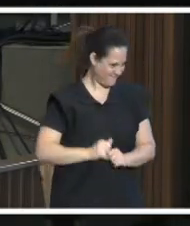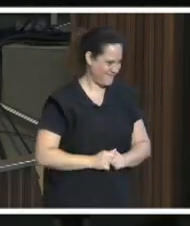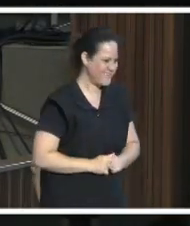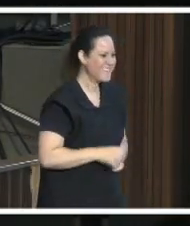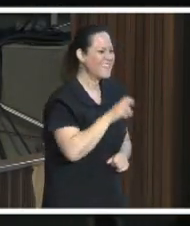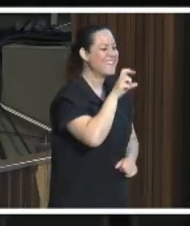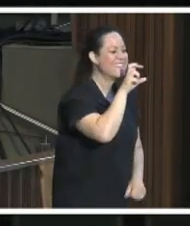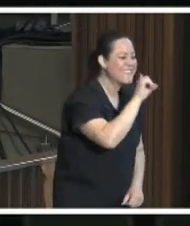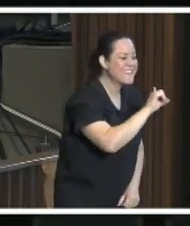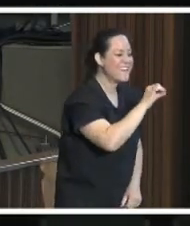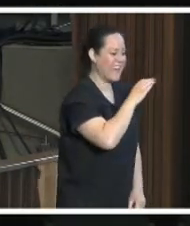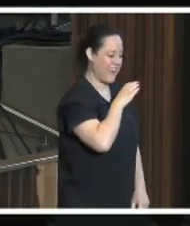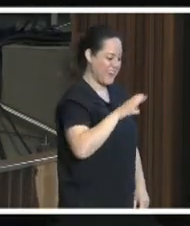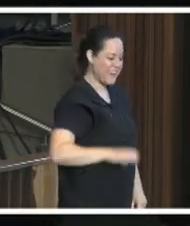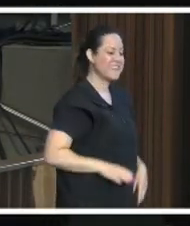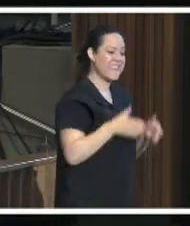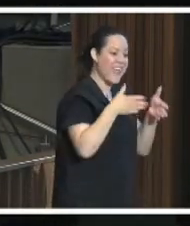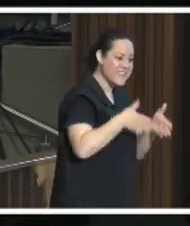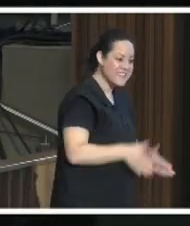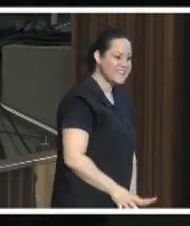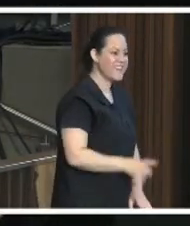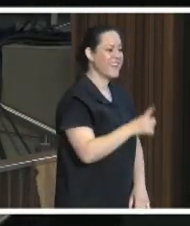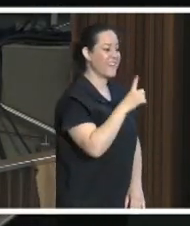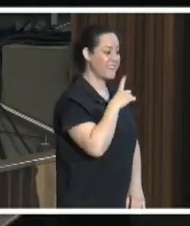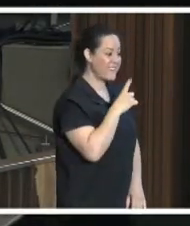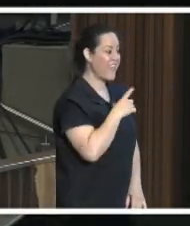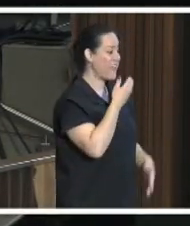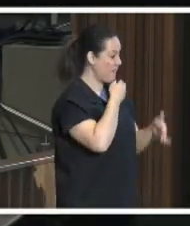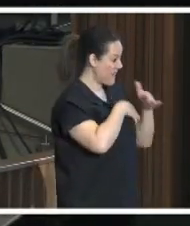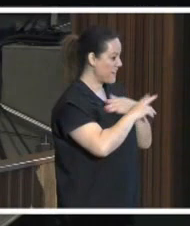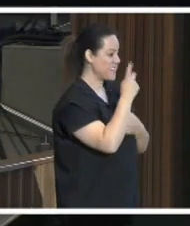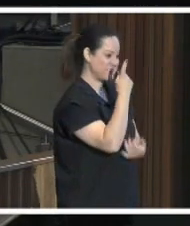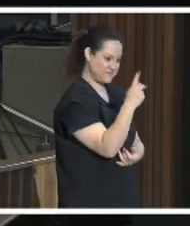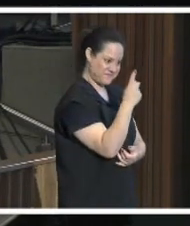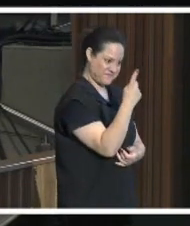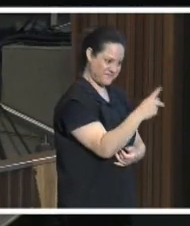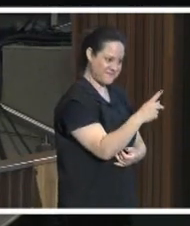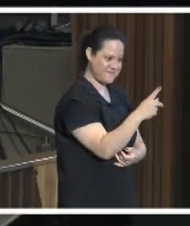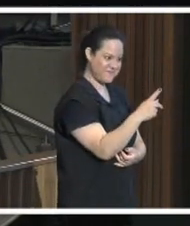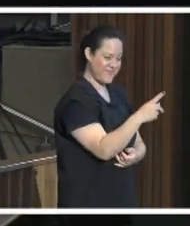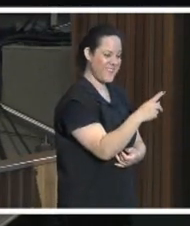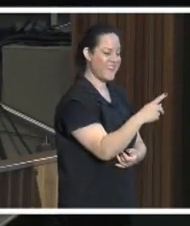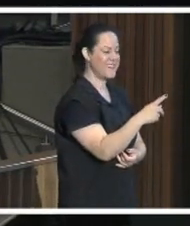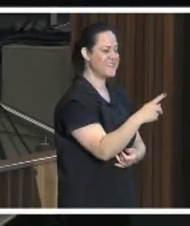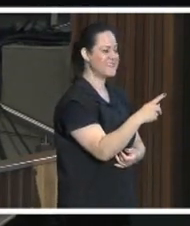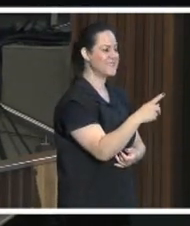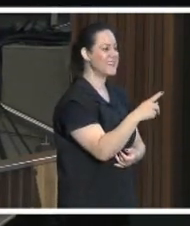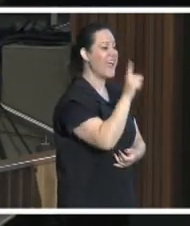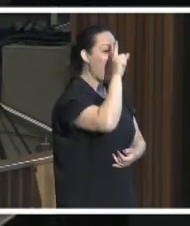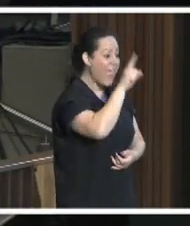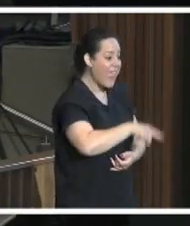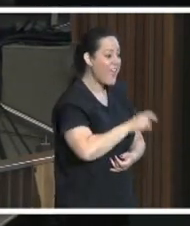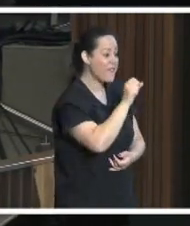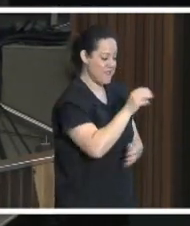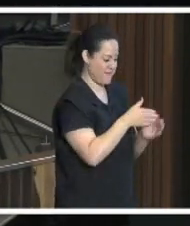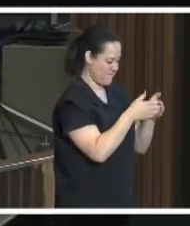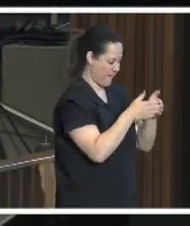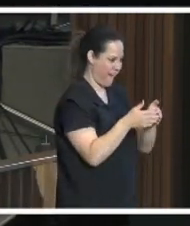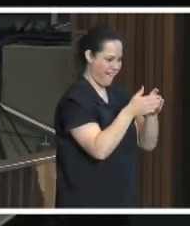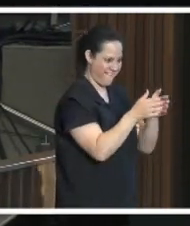nasceu estiver dentro aí do teu coração, Ele for aquele que está no